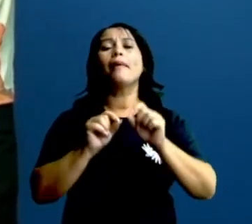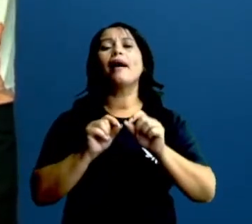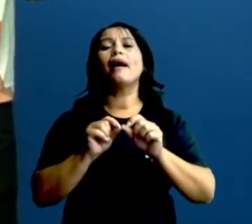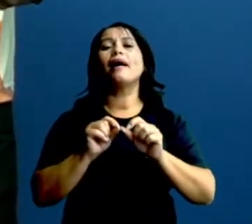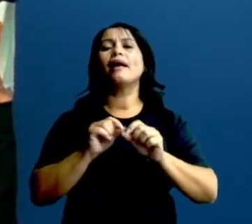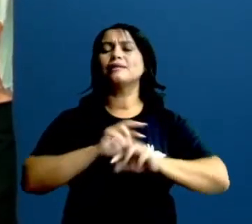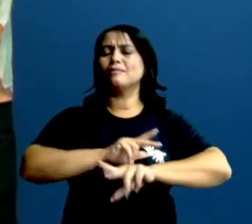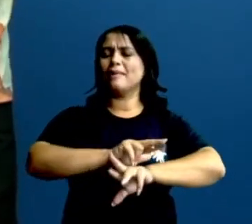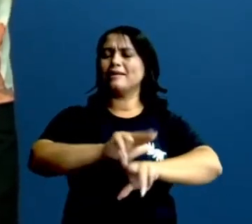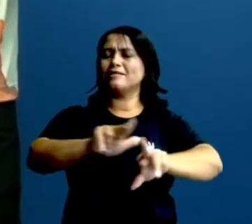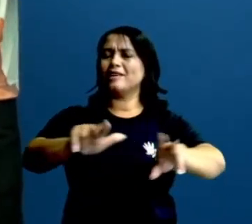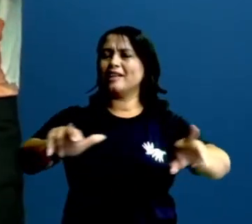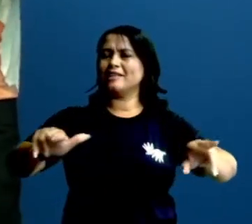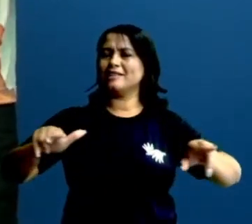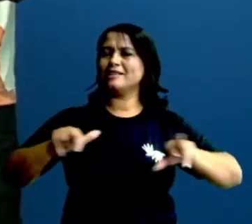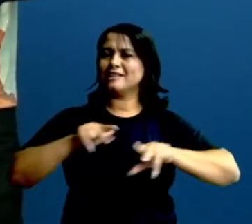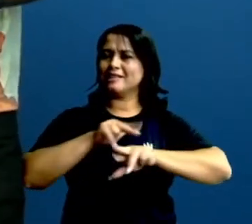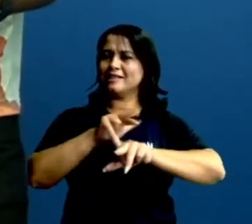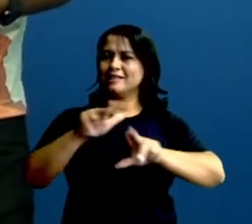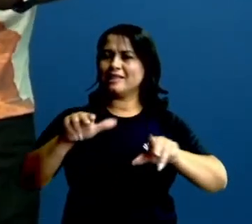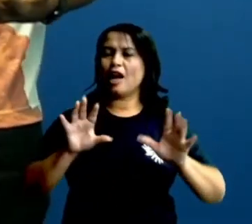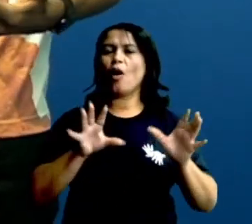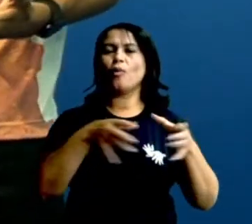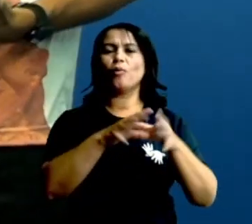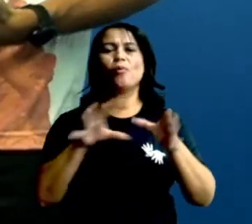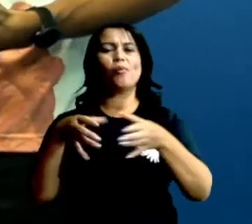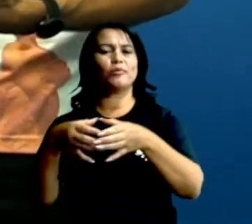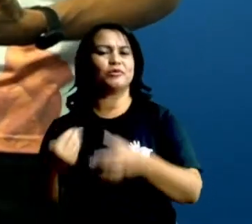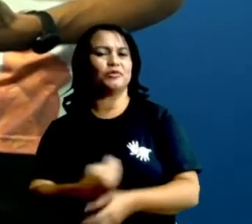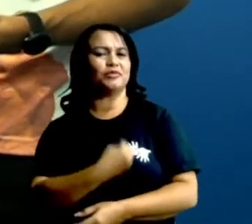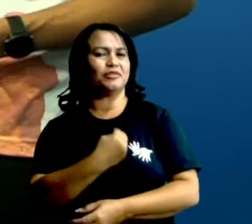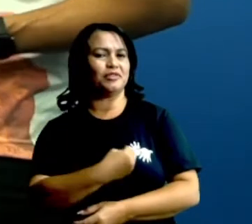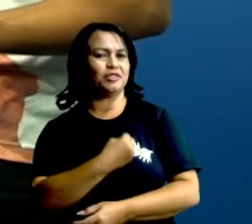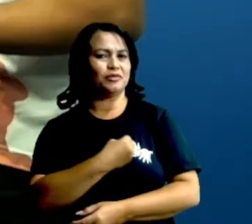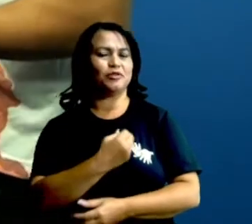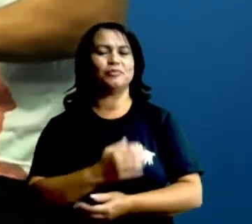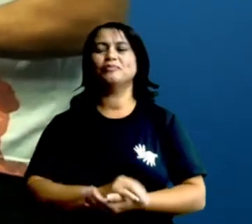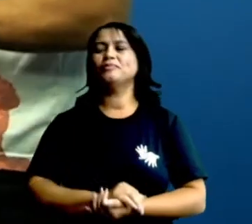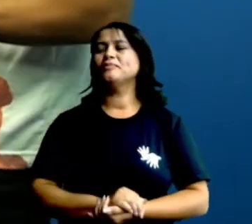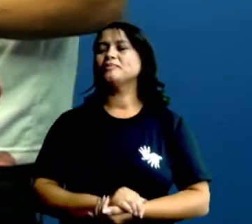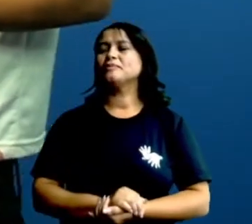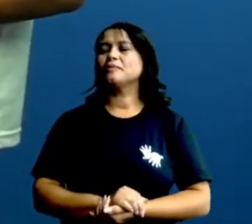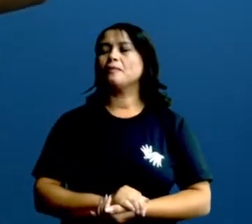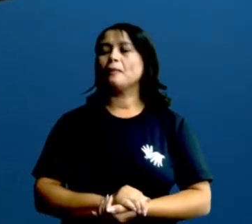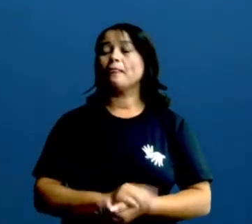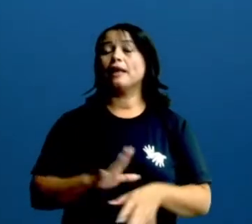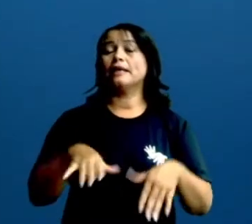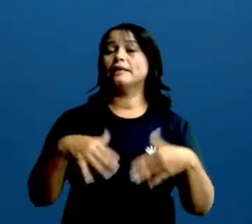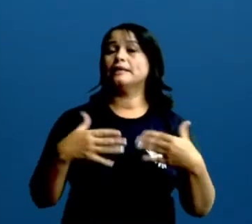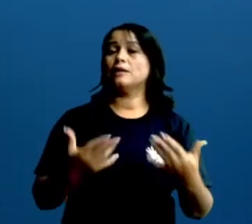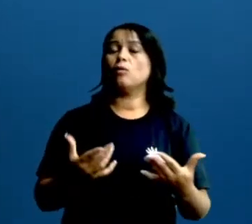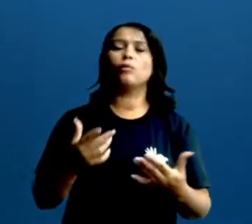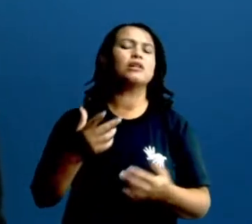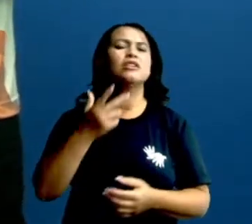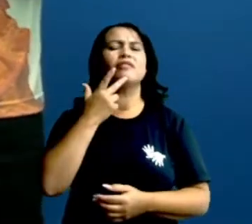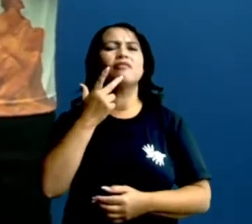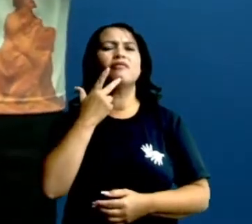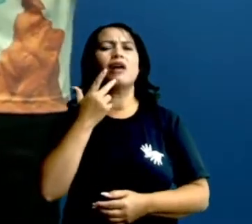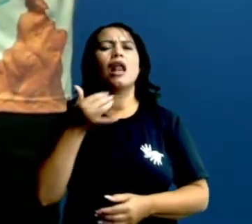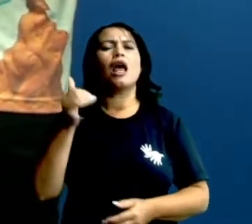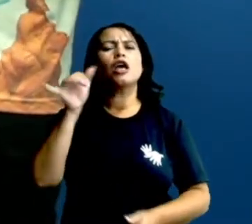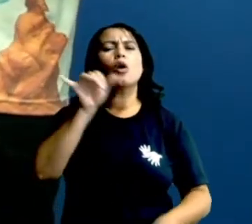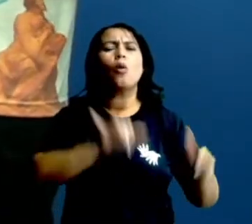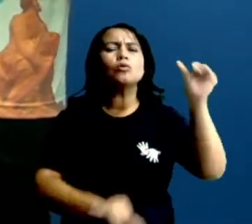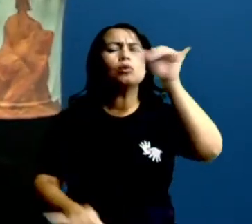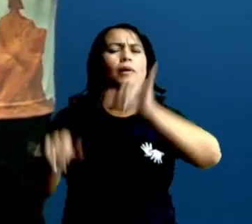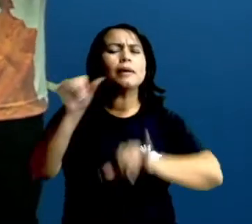mais variadas classes de seres vivos, de organismos. Então, quando a gente fala em